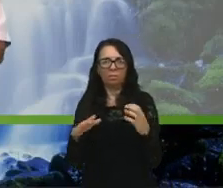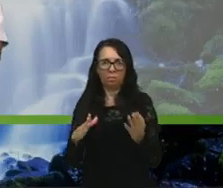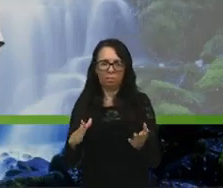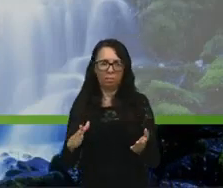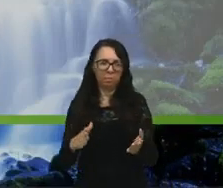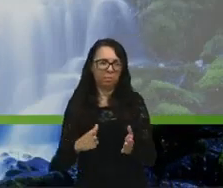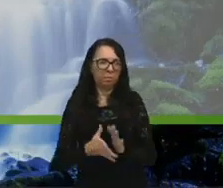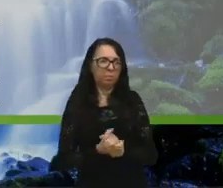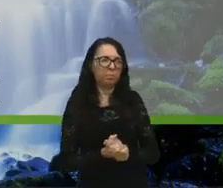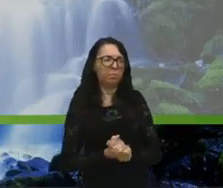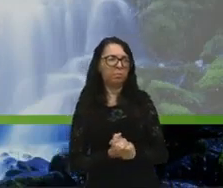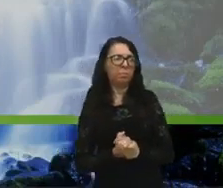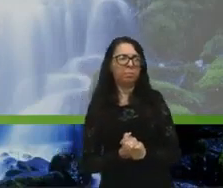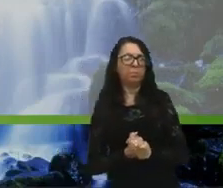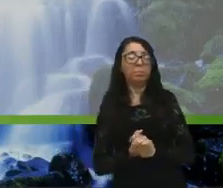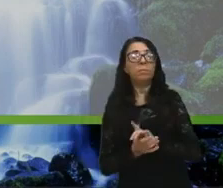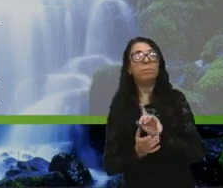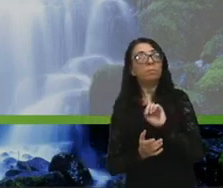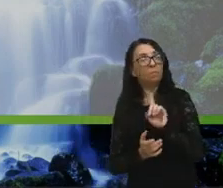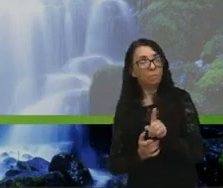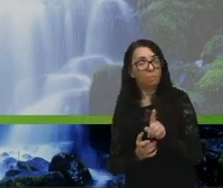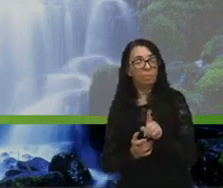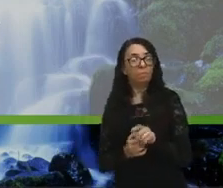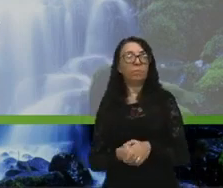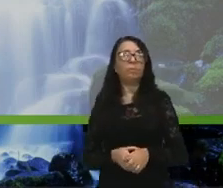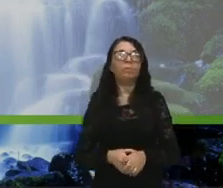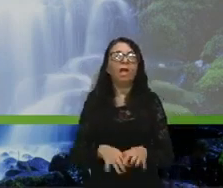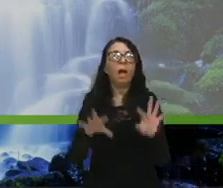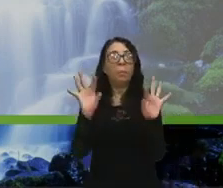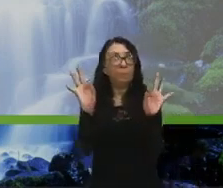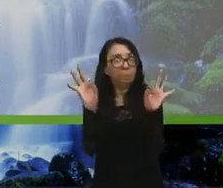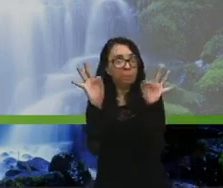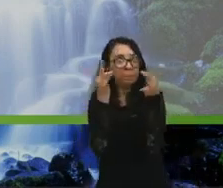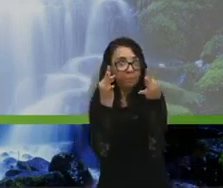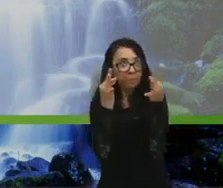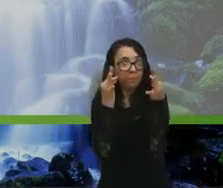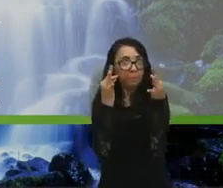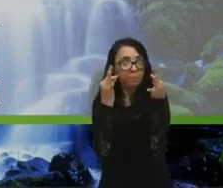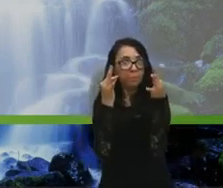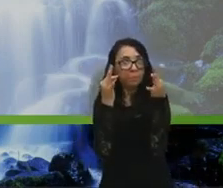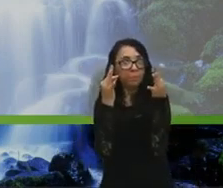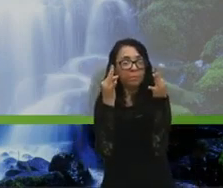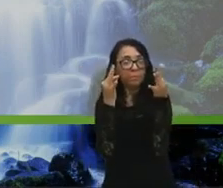que é superficial, que é mentirosa, que engana.